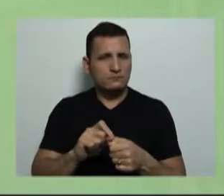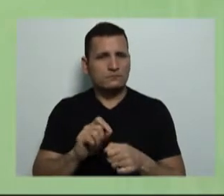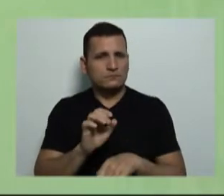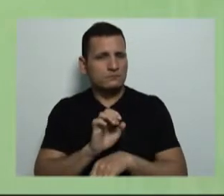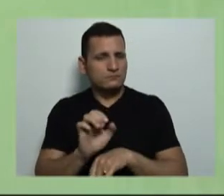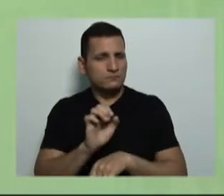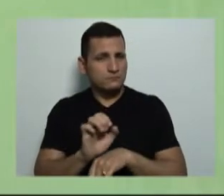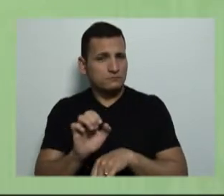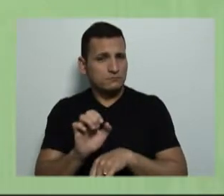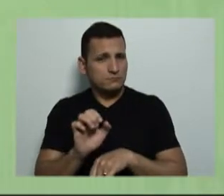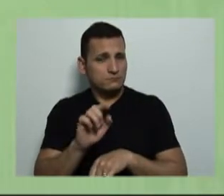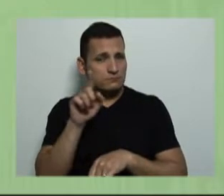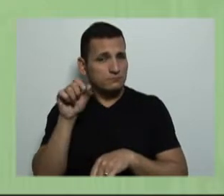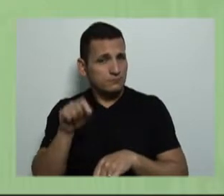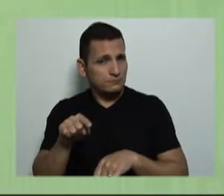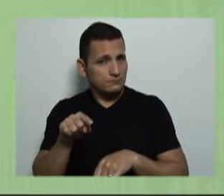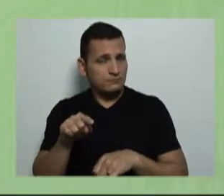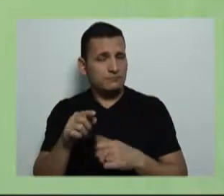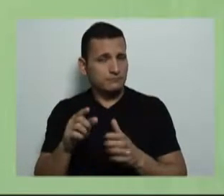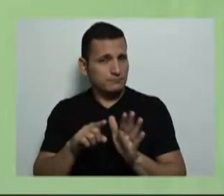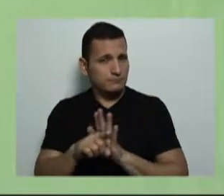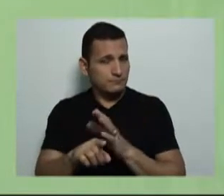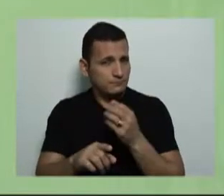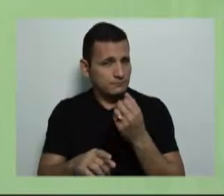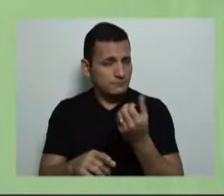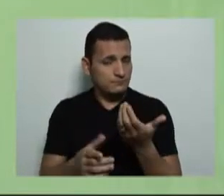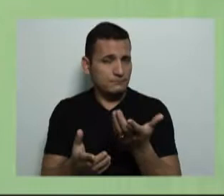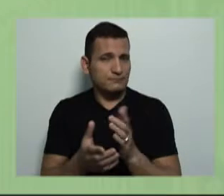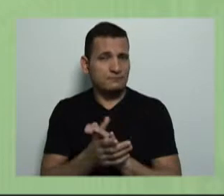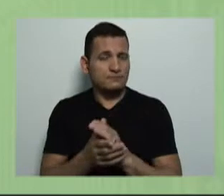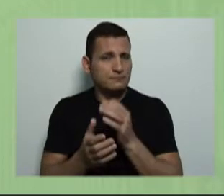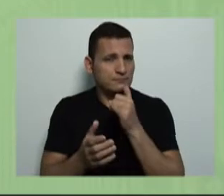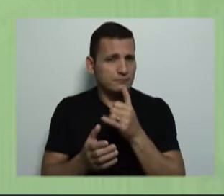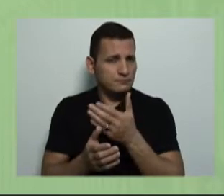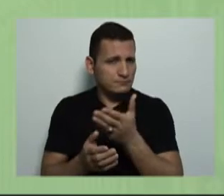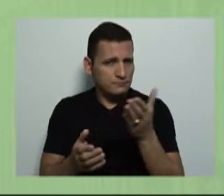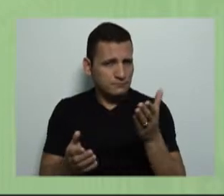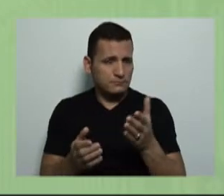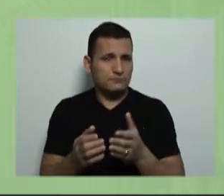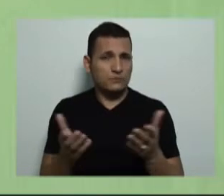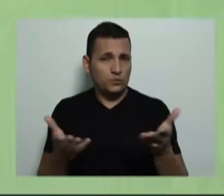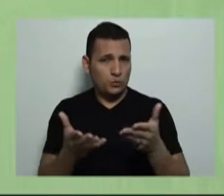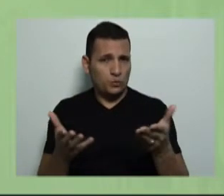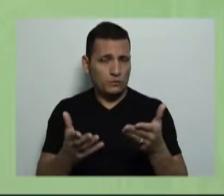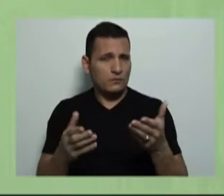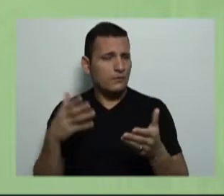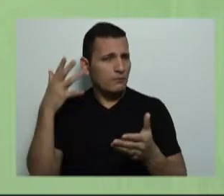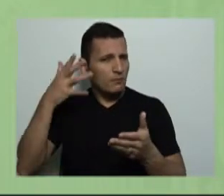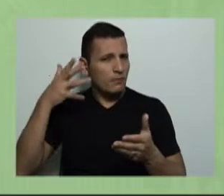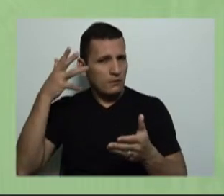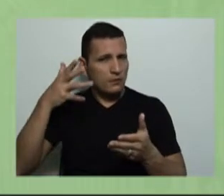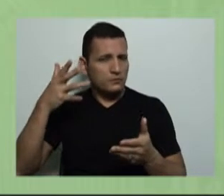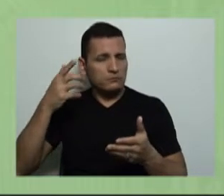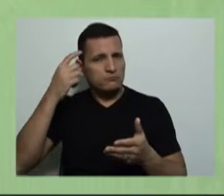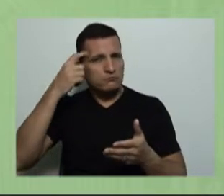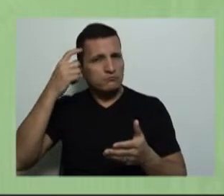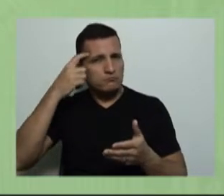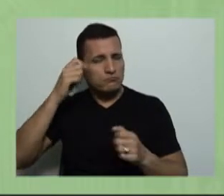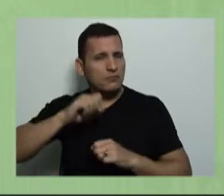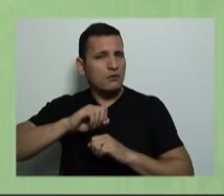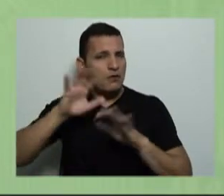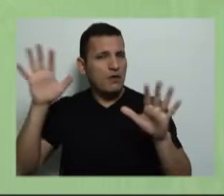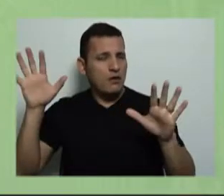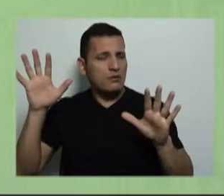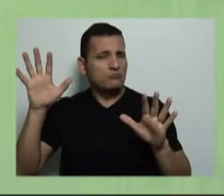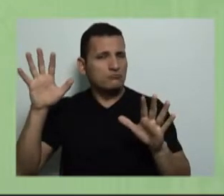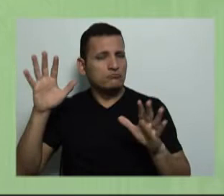Olha, pessoal, essa pergunta é boa. Se os senhores saírem da segunda palestra de hoje, com isso aqui bem sedimentado,